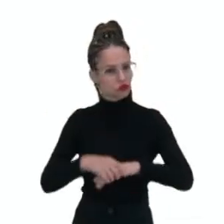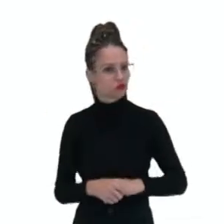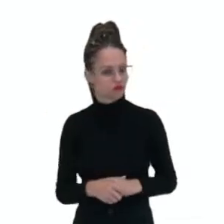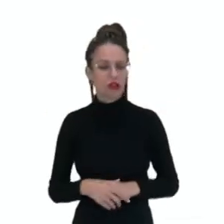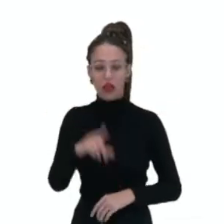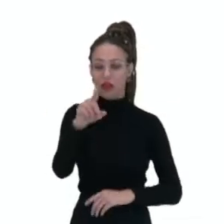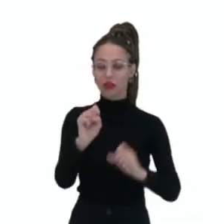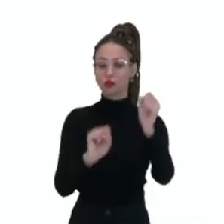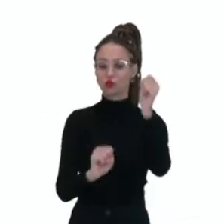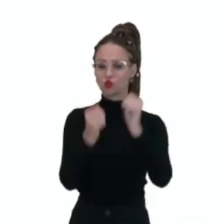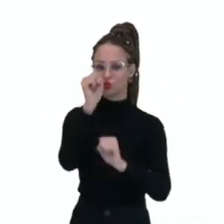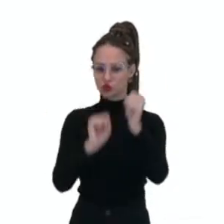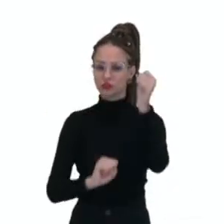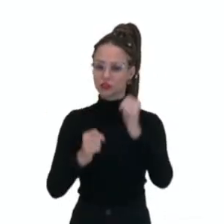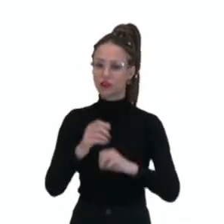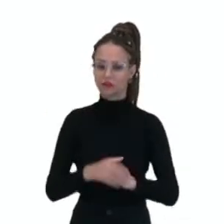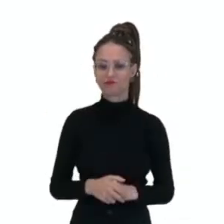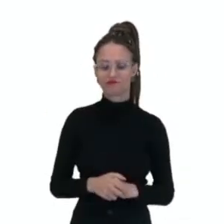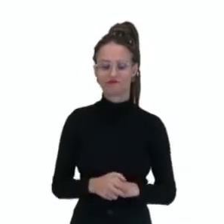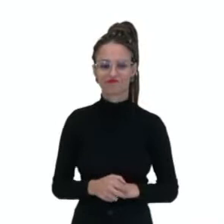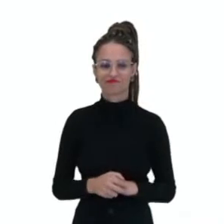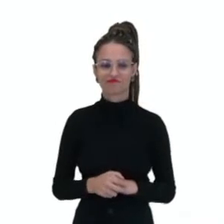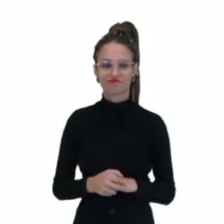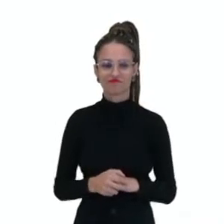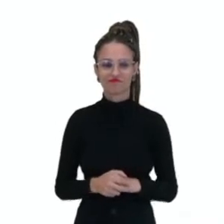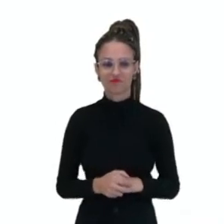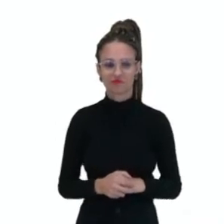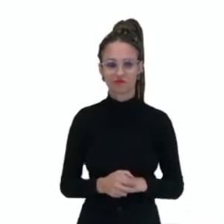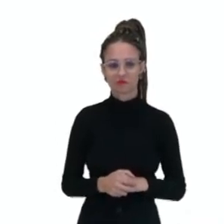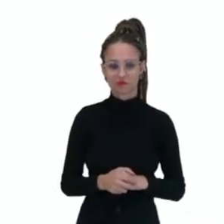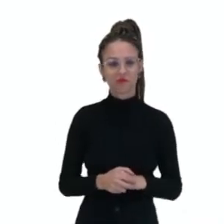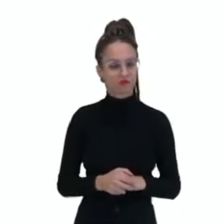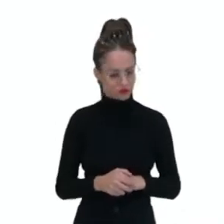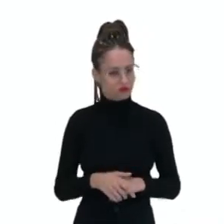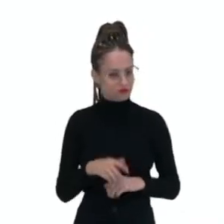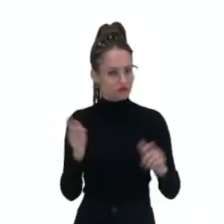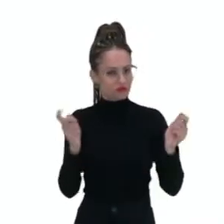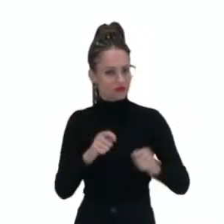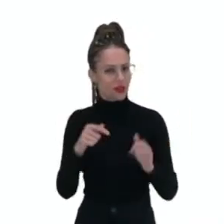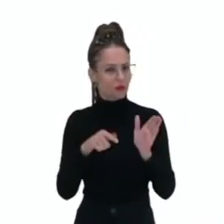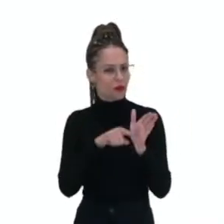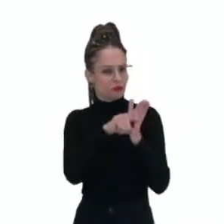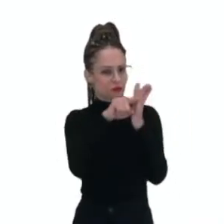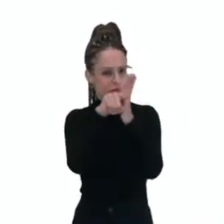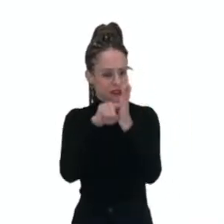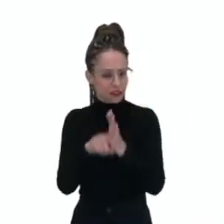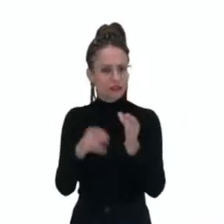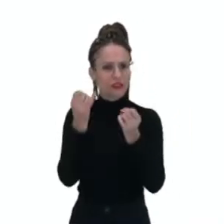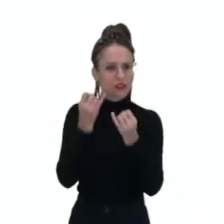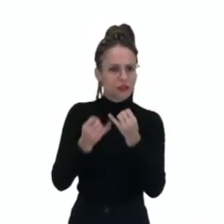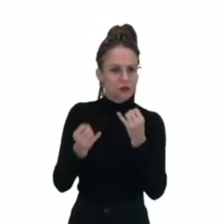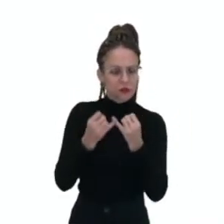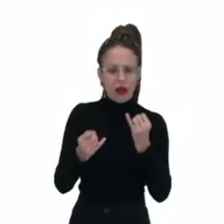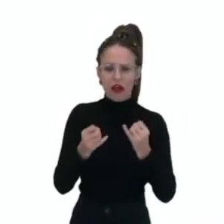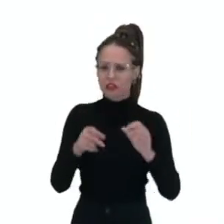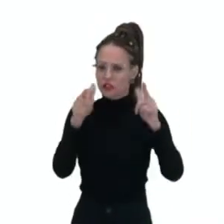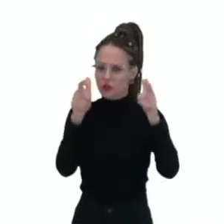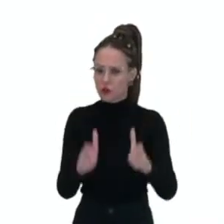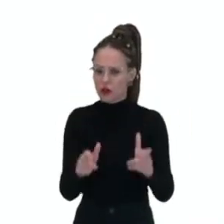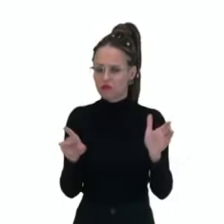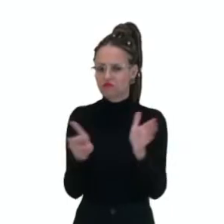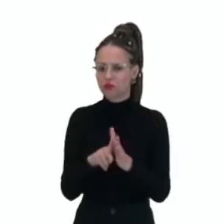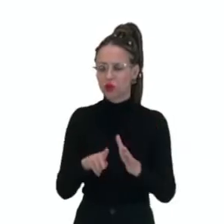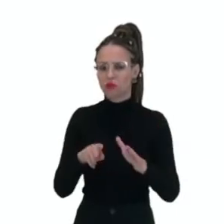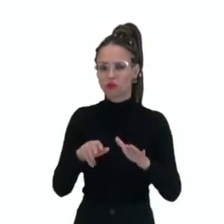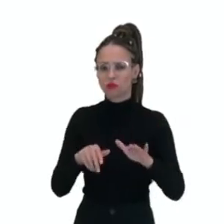indústria aí de uma manufatura. Aí vale uma pesquisa, né? Parece ser aí uma tecelagem, sei lá